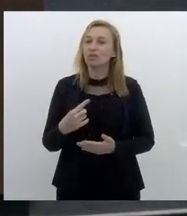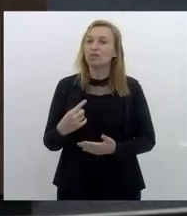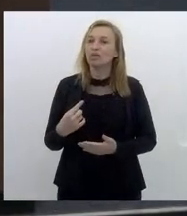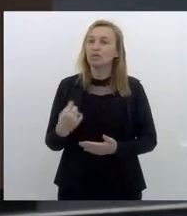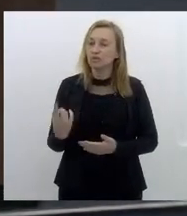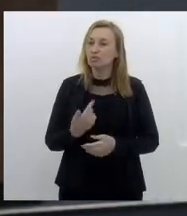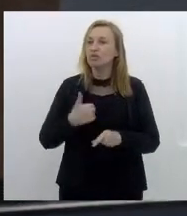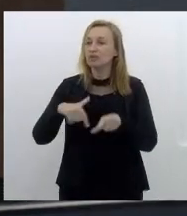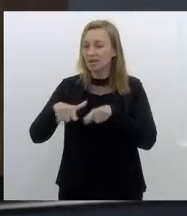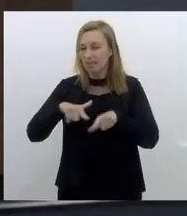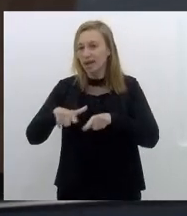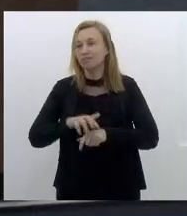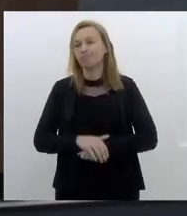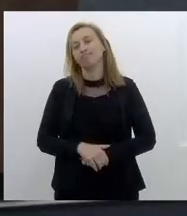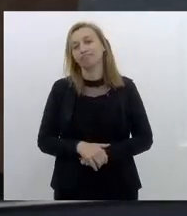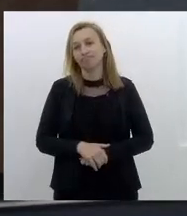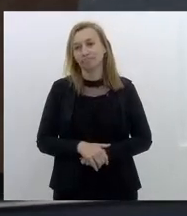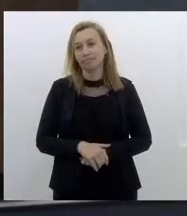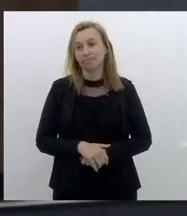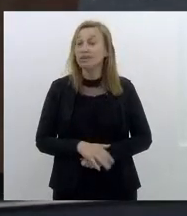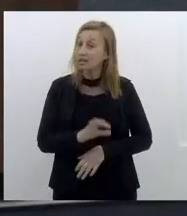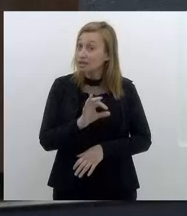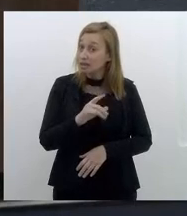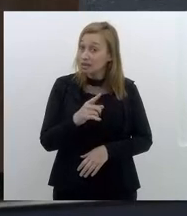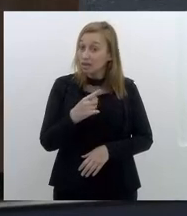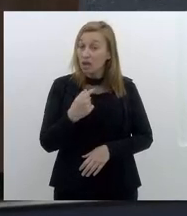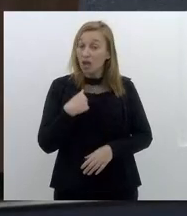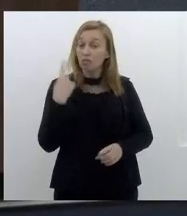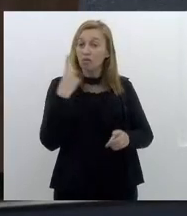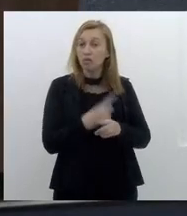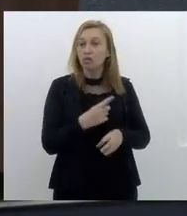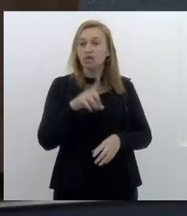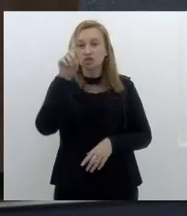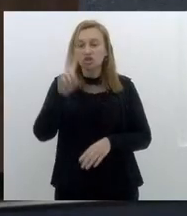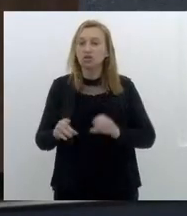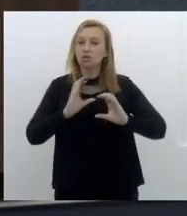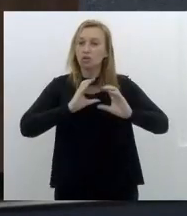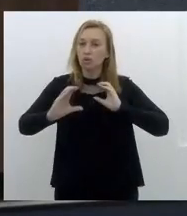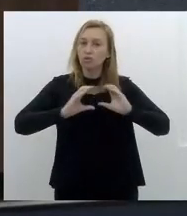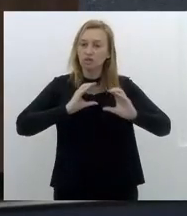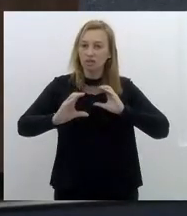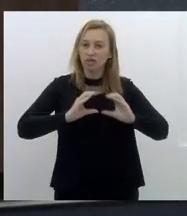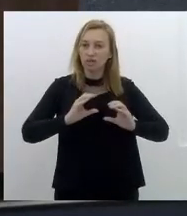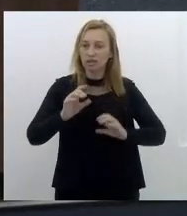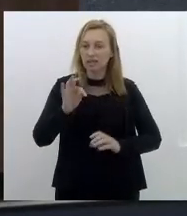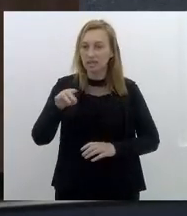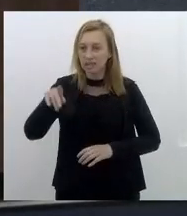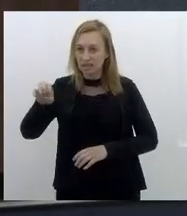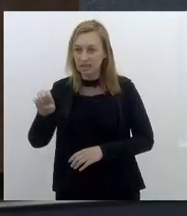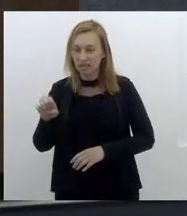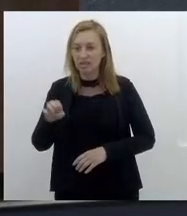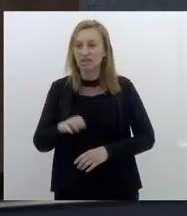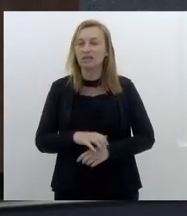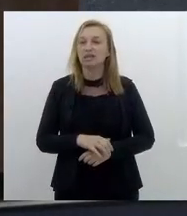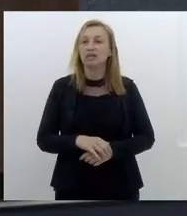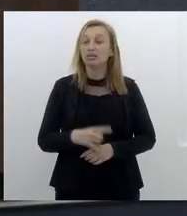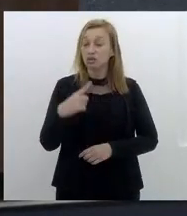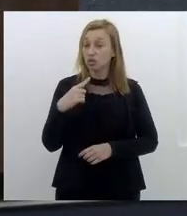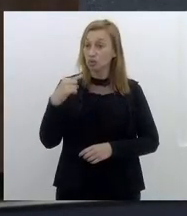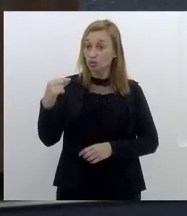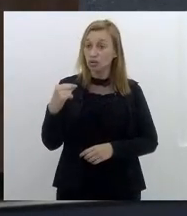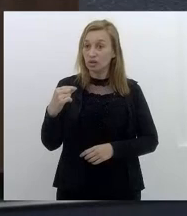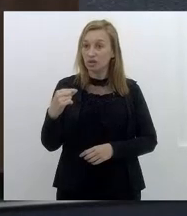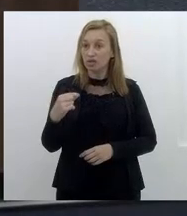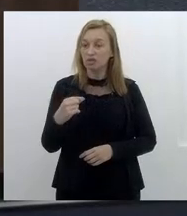intra muros atualmente me encontro diretora de comunicação nos rins sistema Eleita